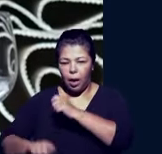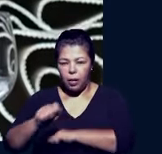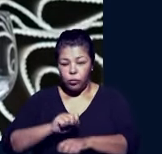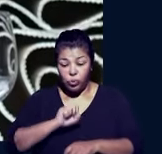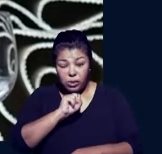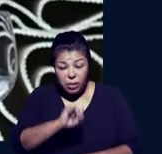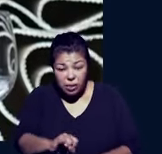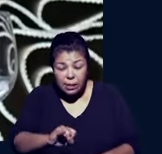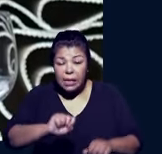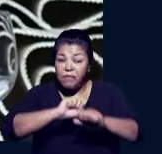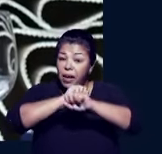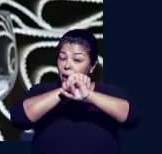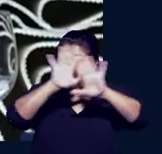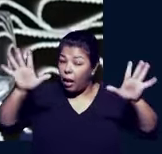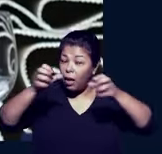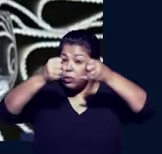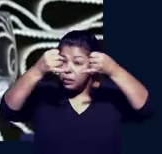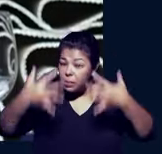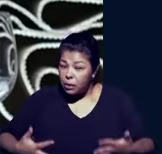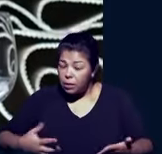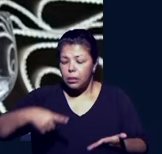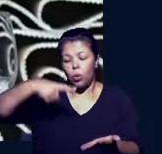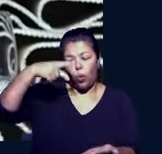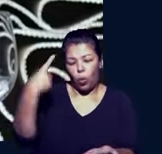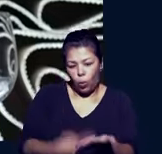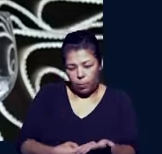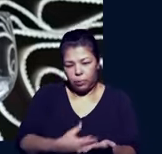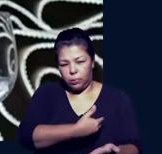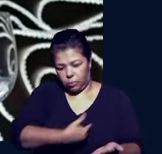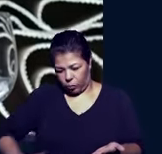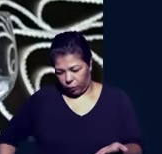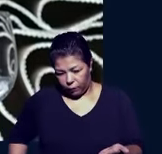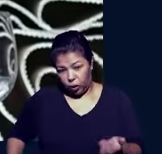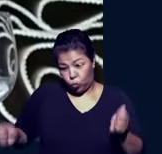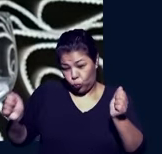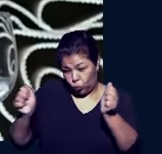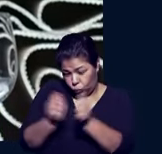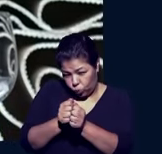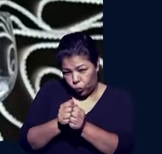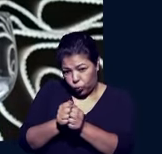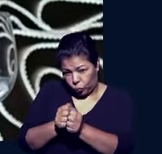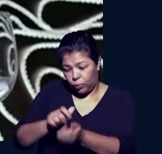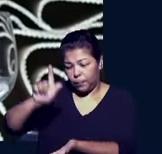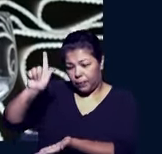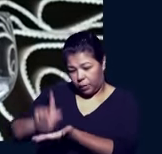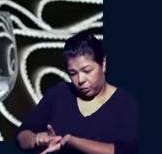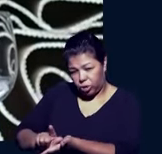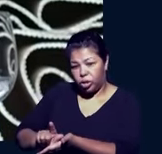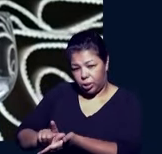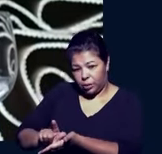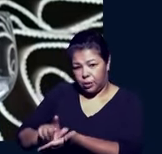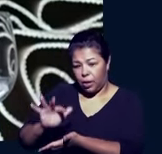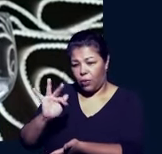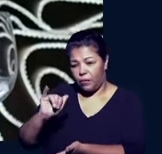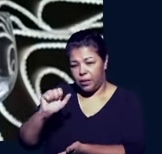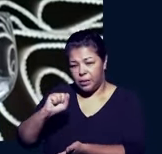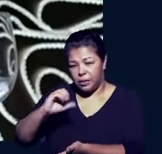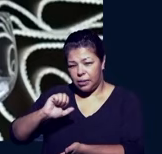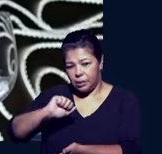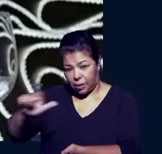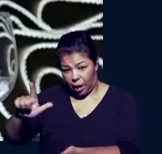claro de que há um compromisso do governo com a gestão fiscal isso é sinal